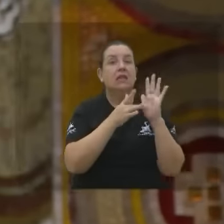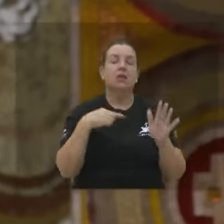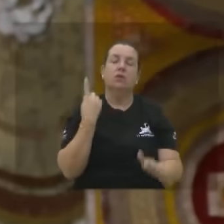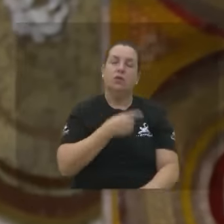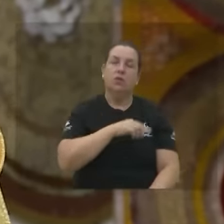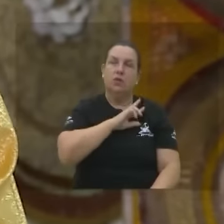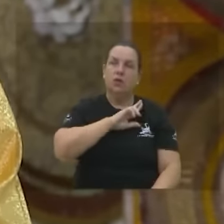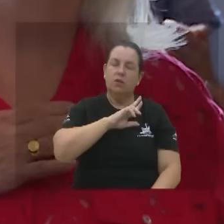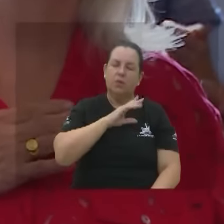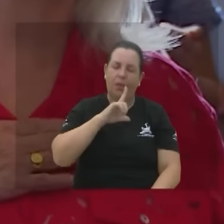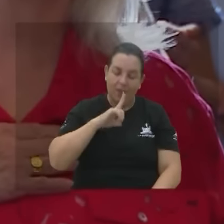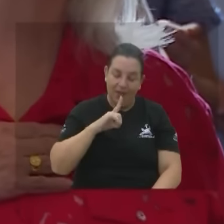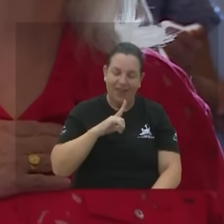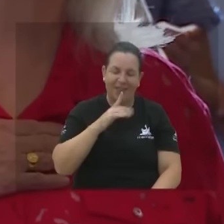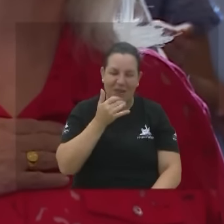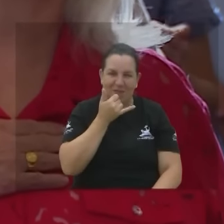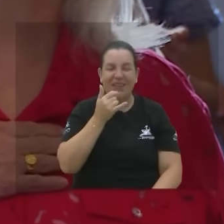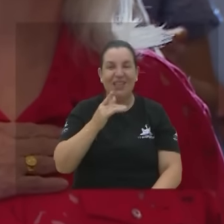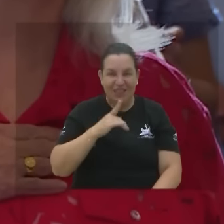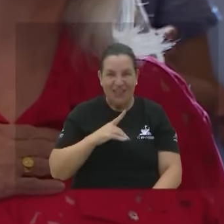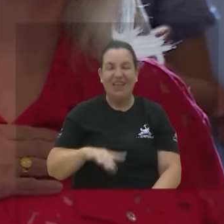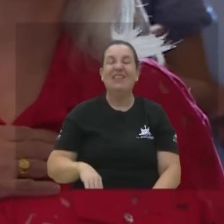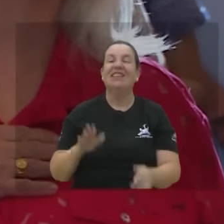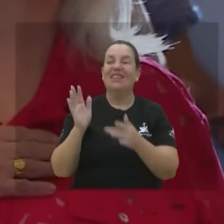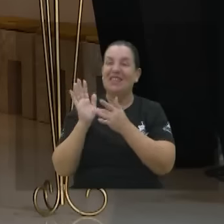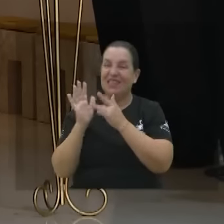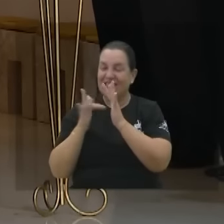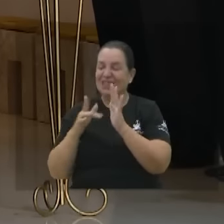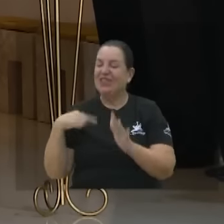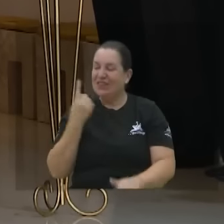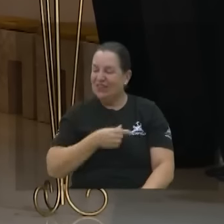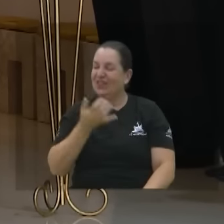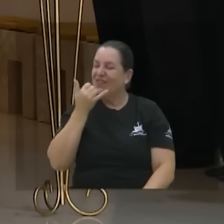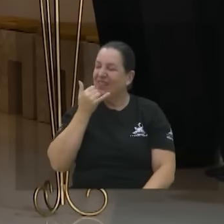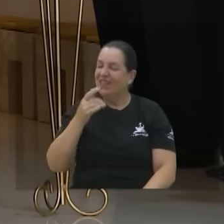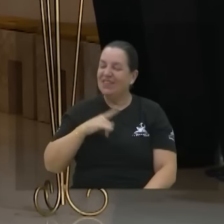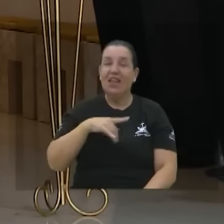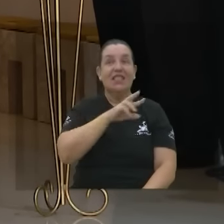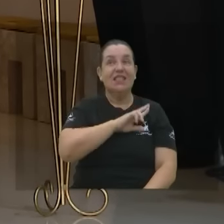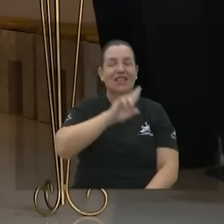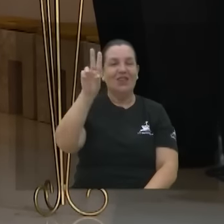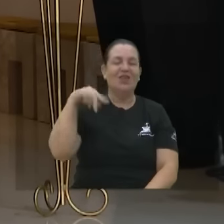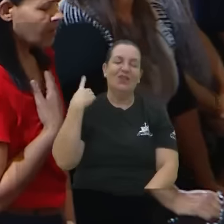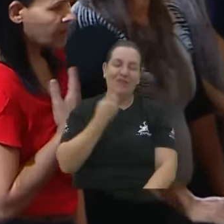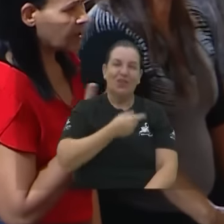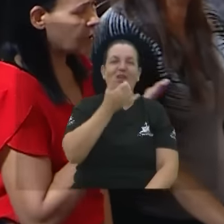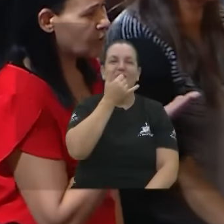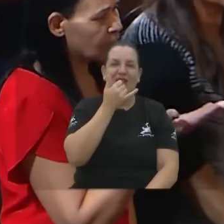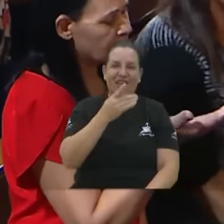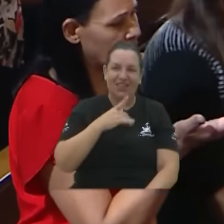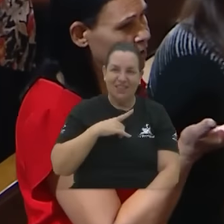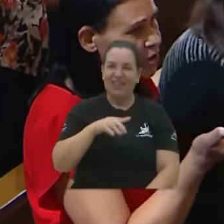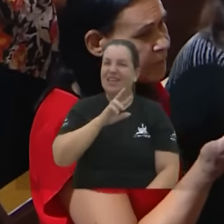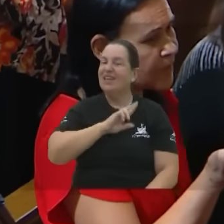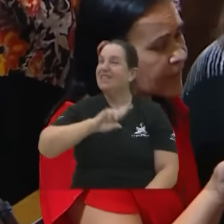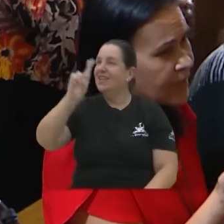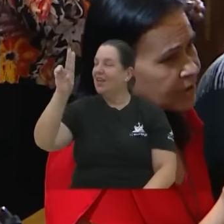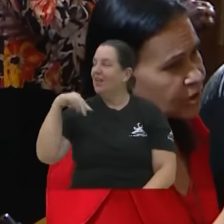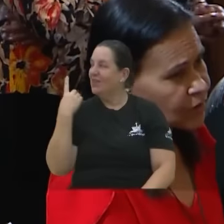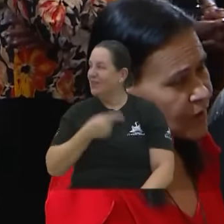tende piedade de nós. Cristo, tende piedade de nós. Senhor, tende piedade de nós. Senhor,